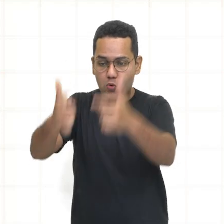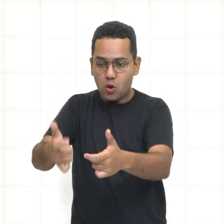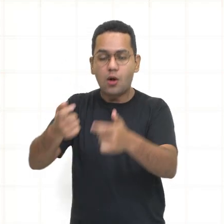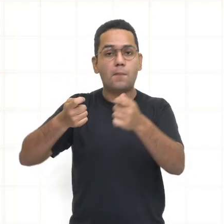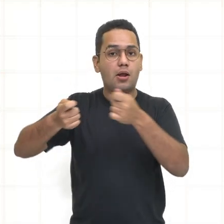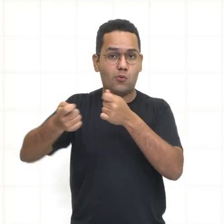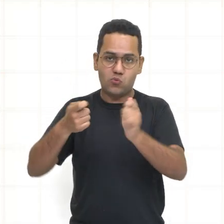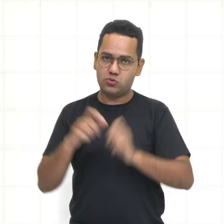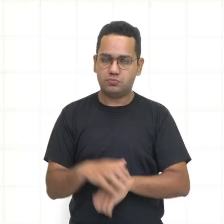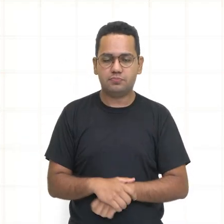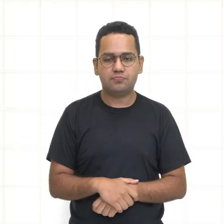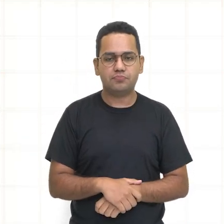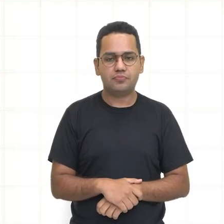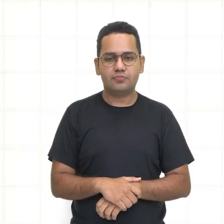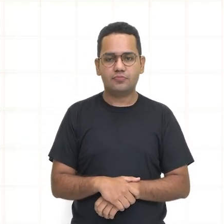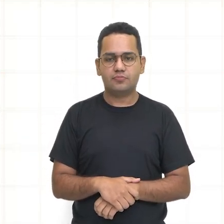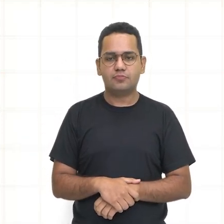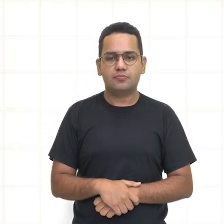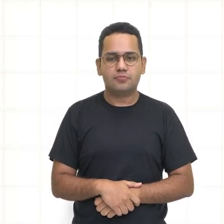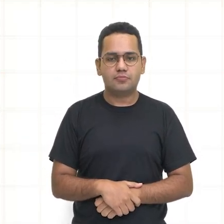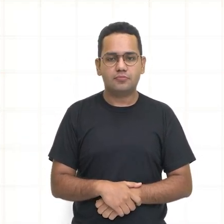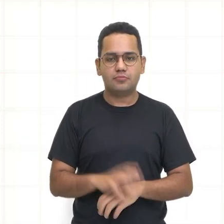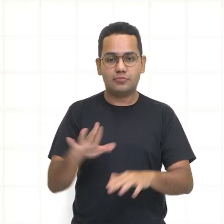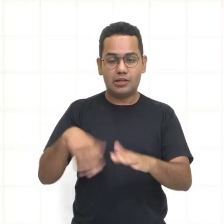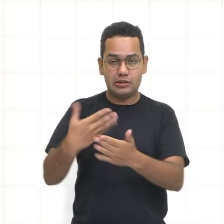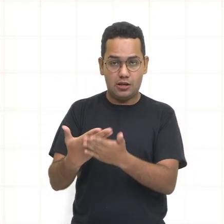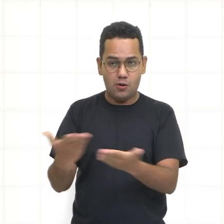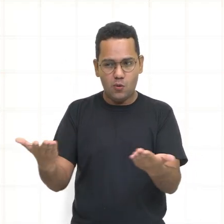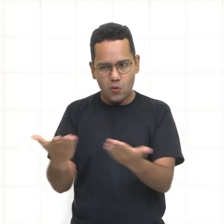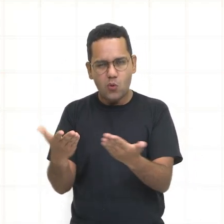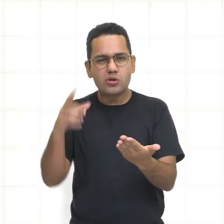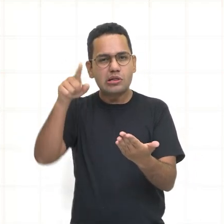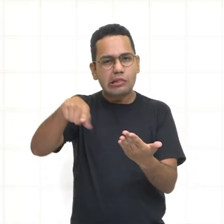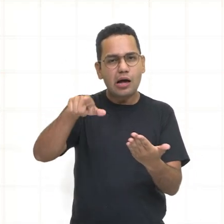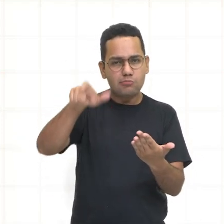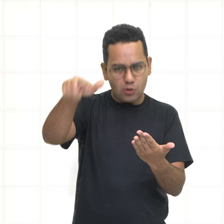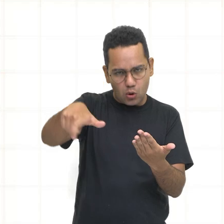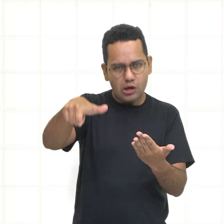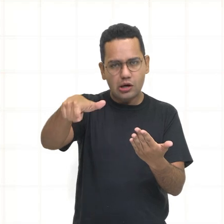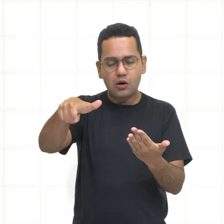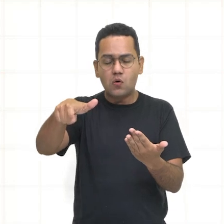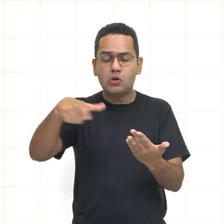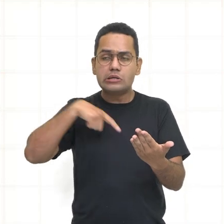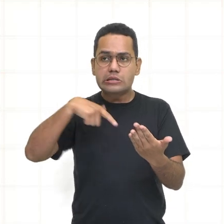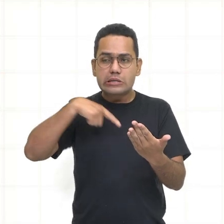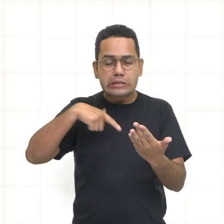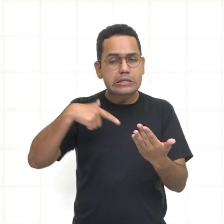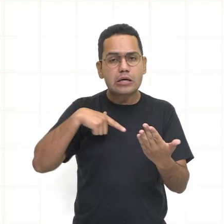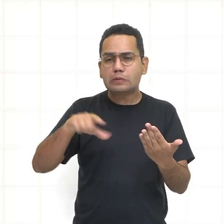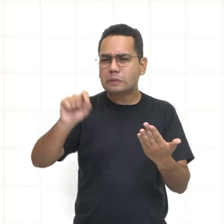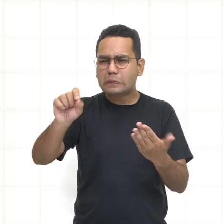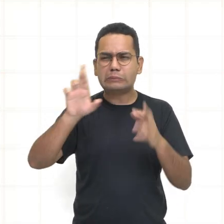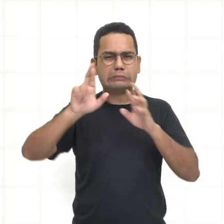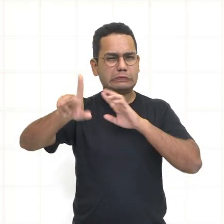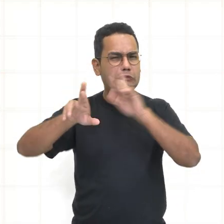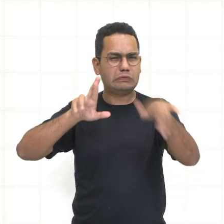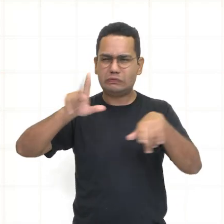Caxemira. Mas até hoje, a questão da Caxemira ainda é um dos pontos de grande divergência